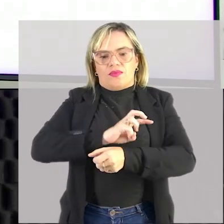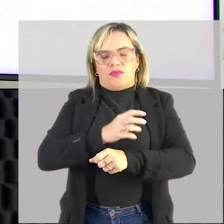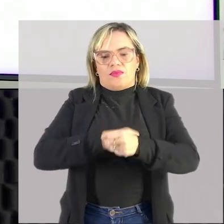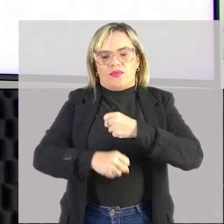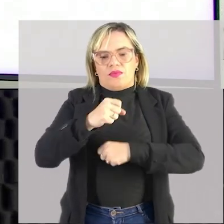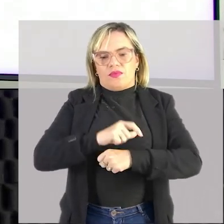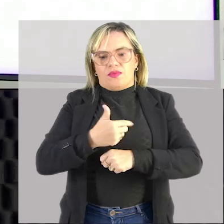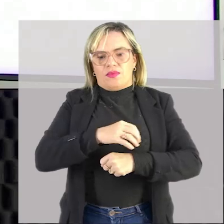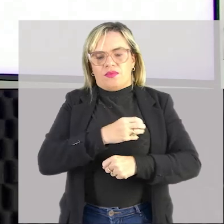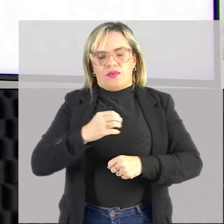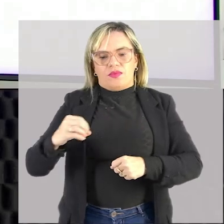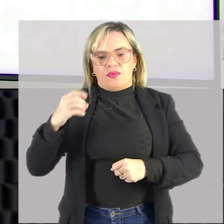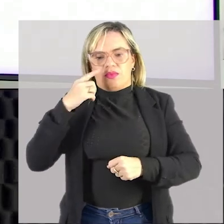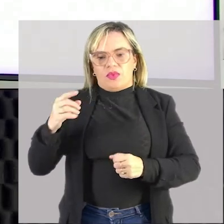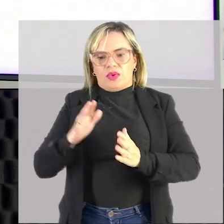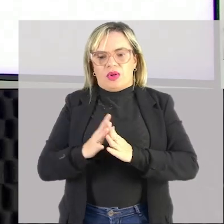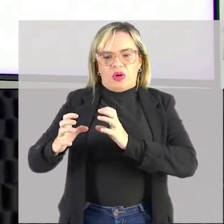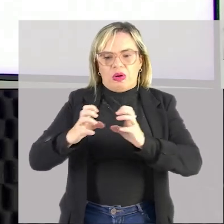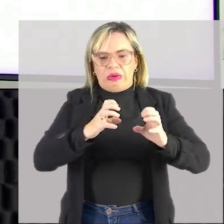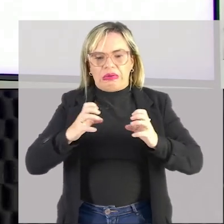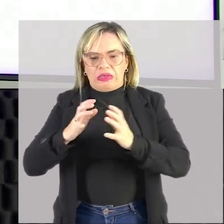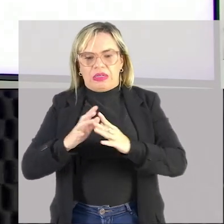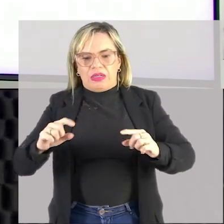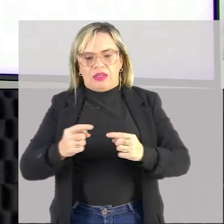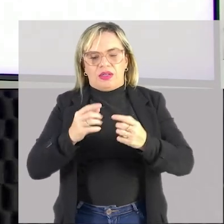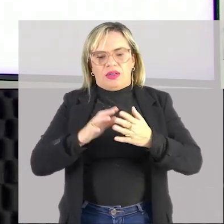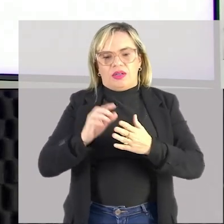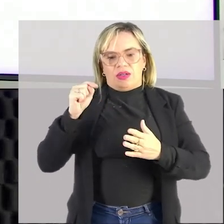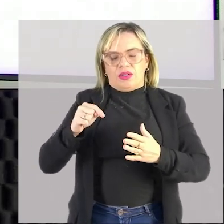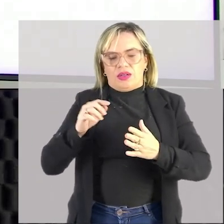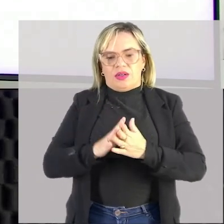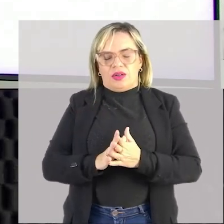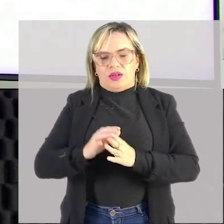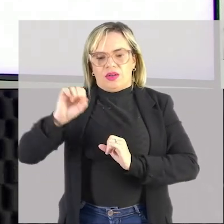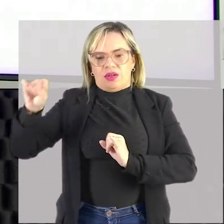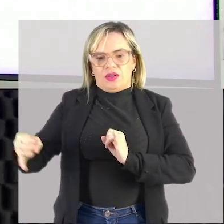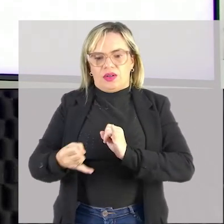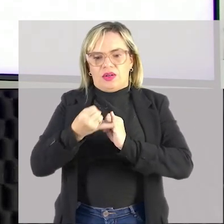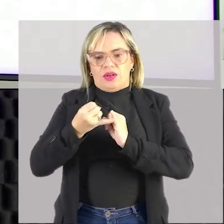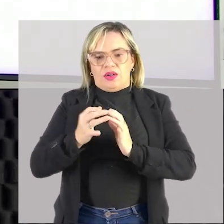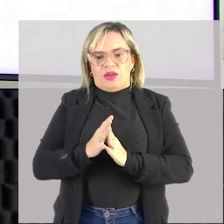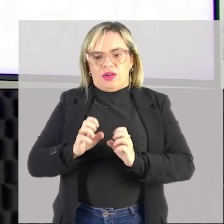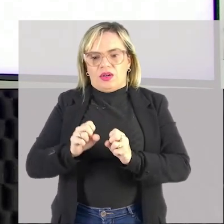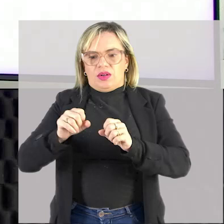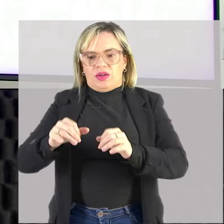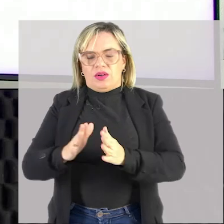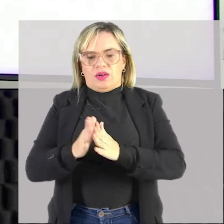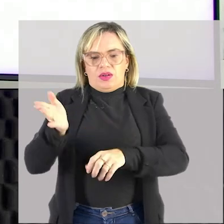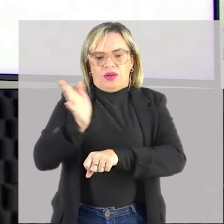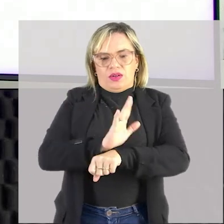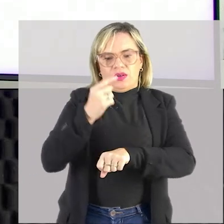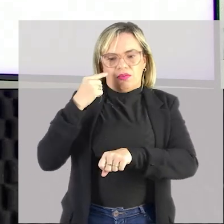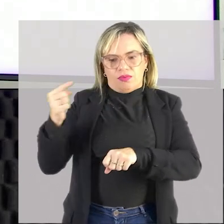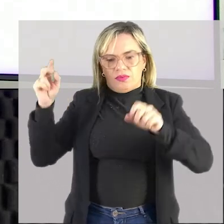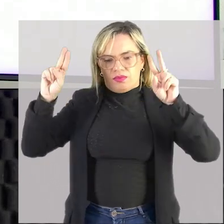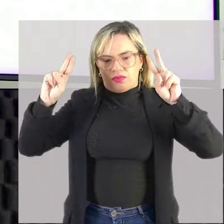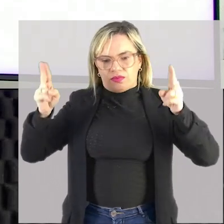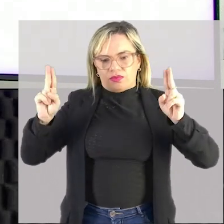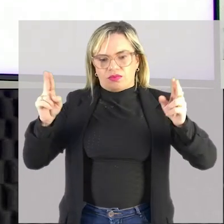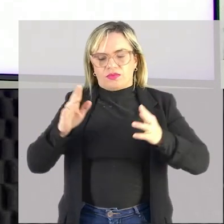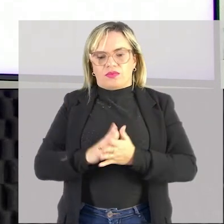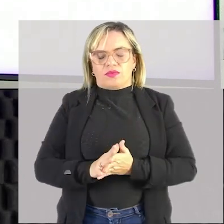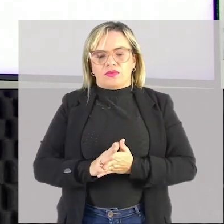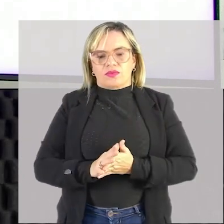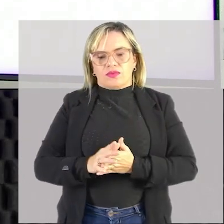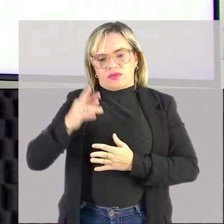de interesses entre jesuítas e colonos foi bem retratado no filme A Missão, do diretor Roland Joubert, em 1986.